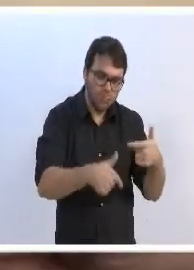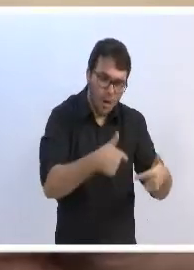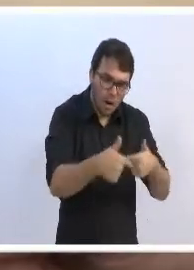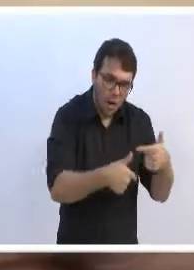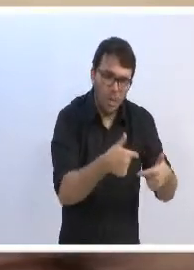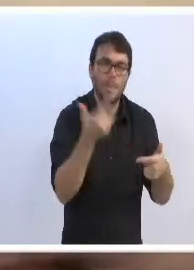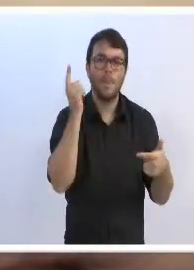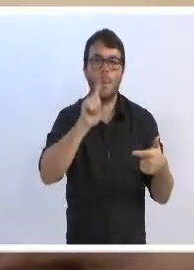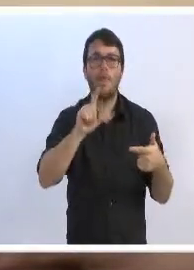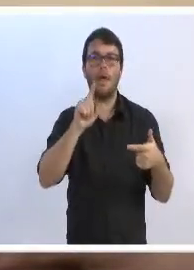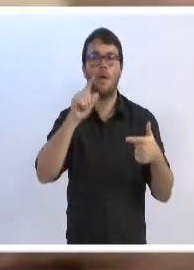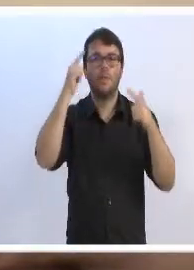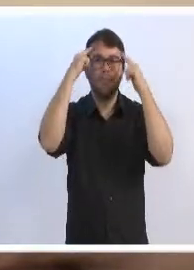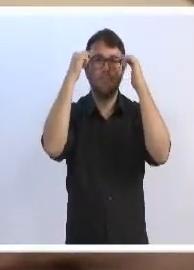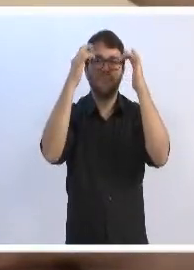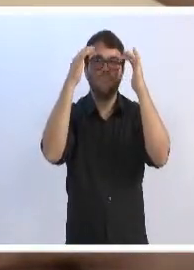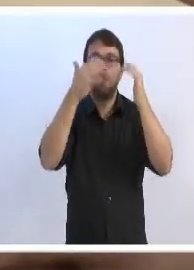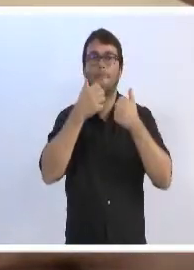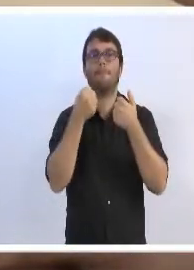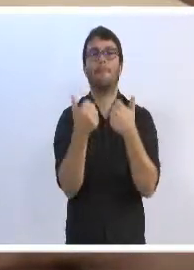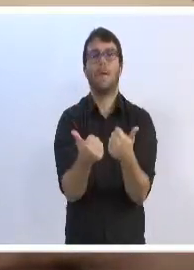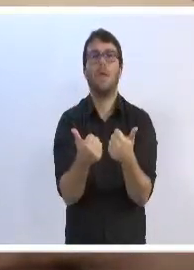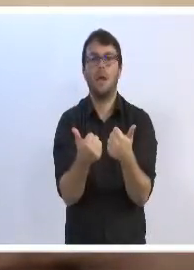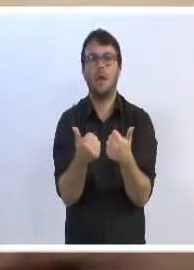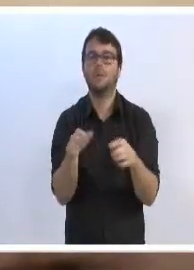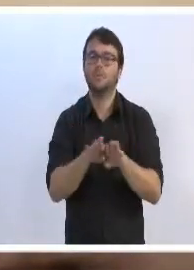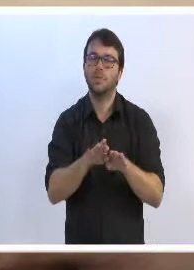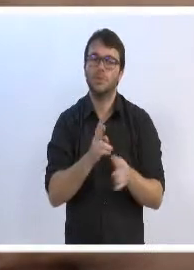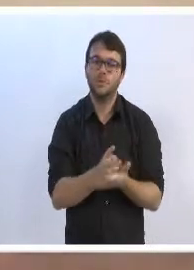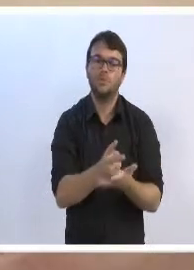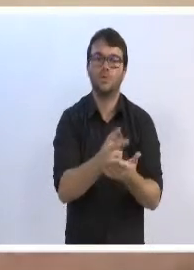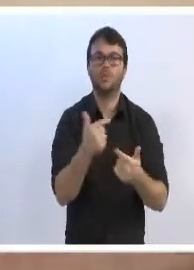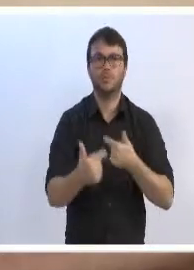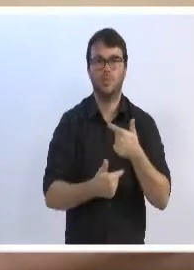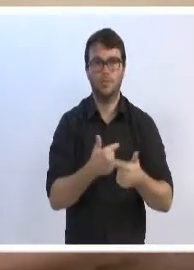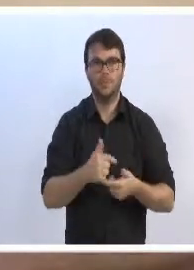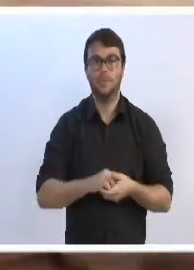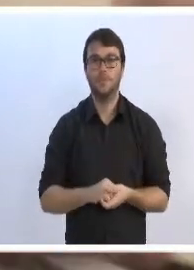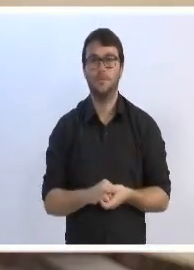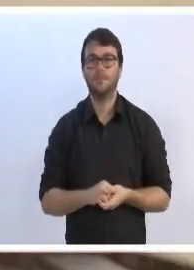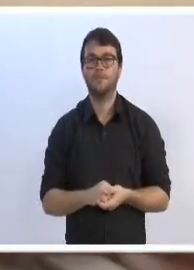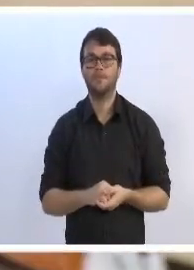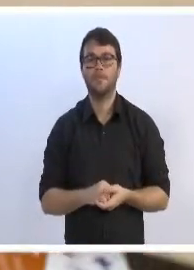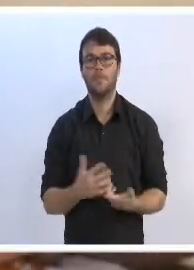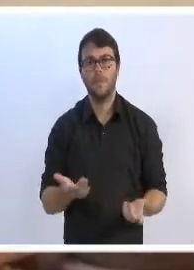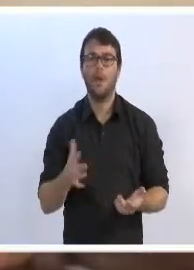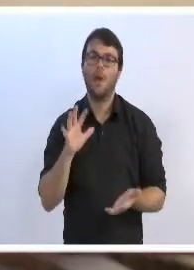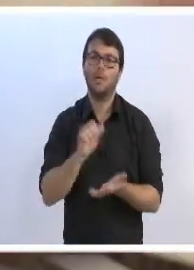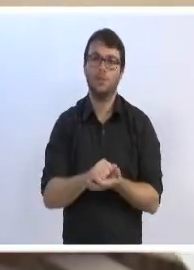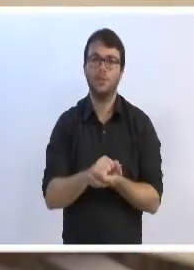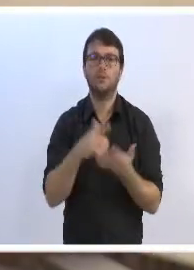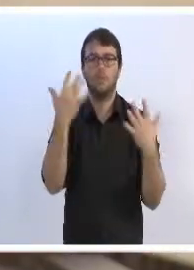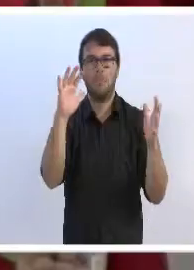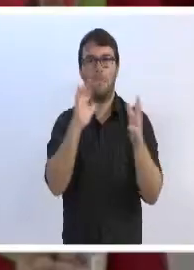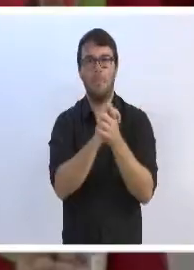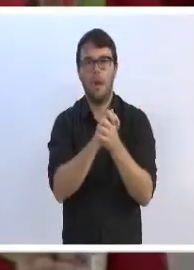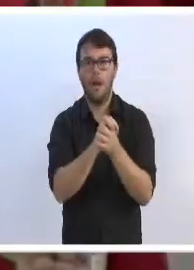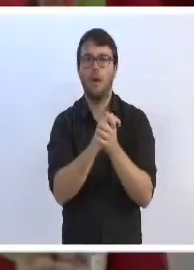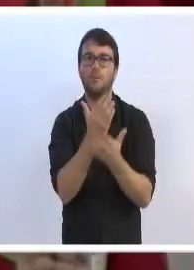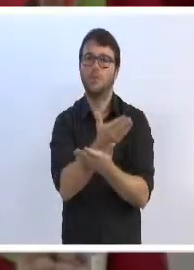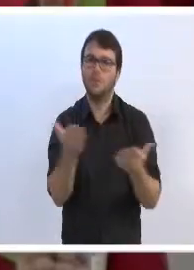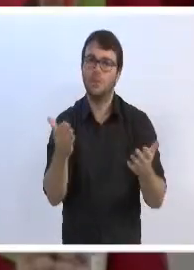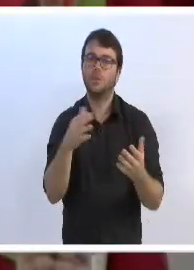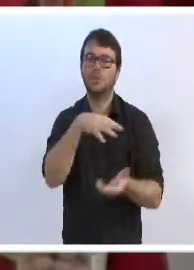complementar o seu tratamento então queria fazer o registro na tarde de hoje dá os parabéns a todos os envolvidos